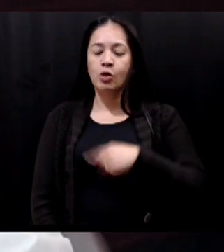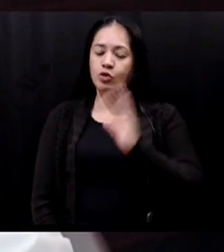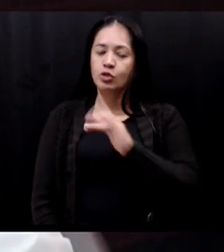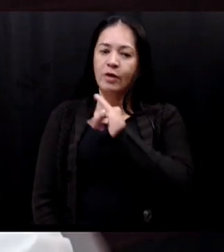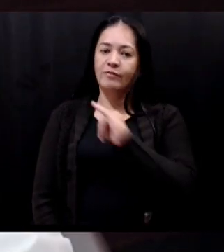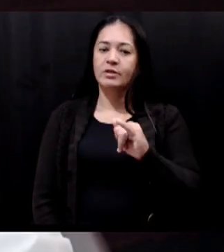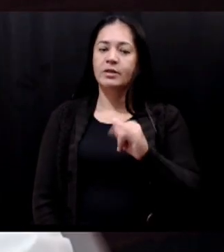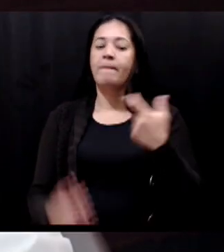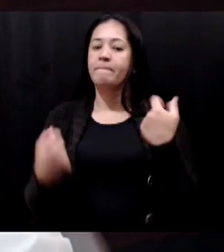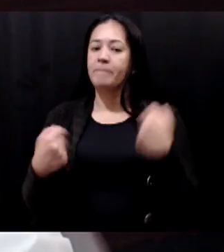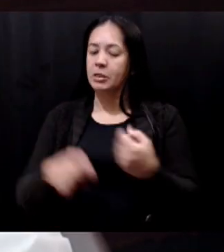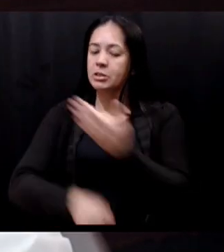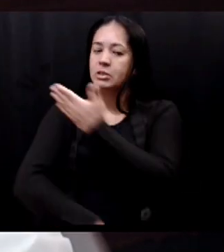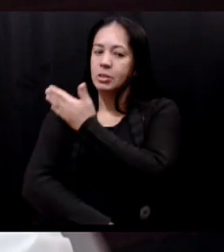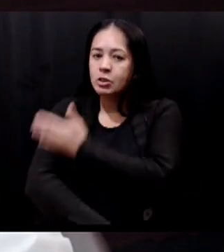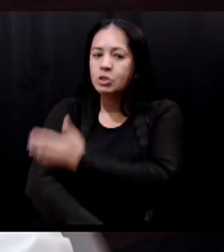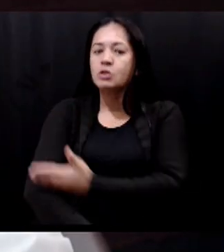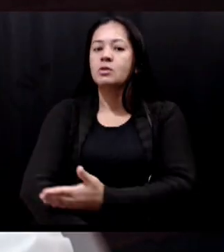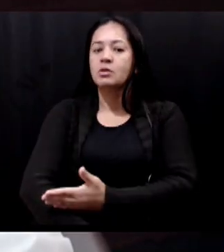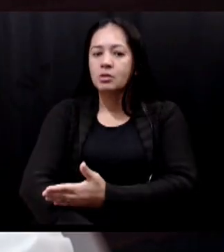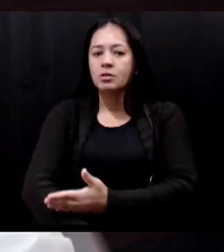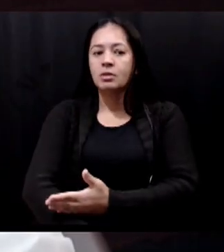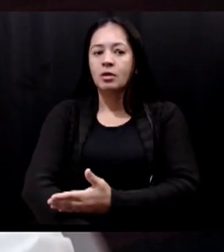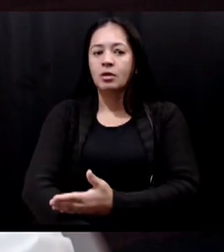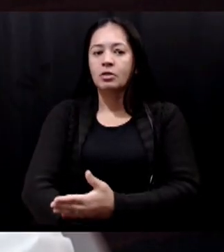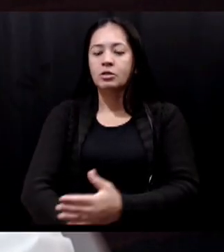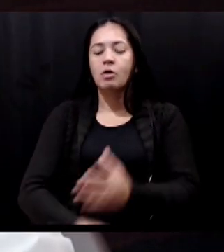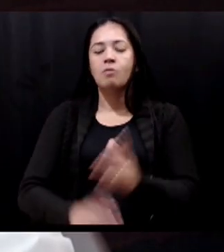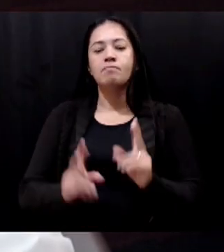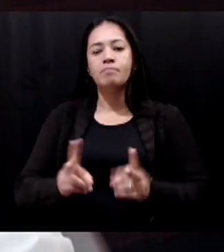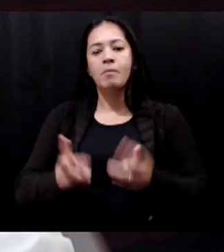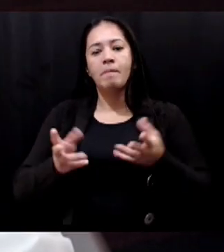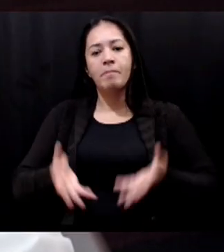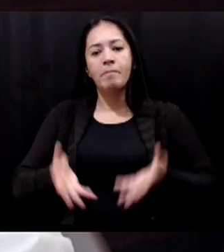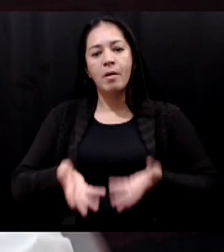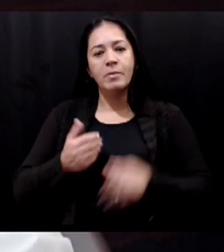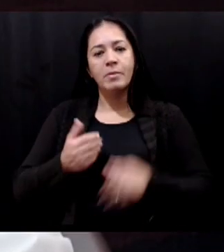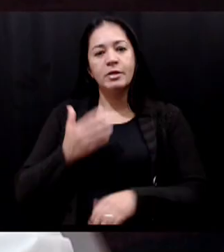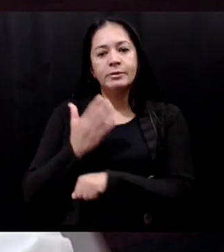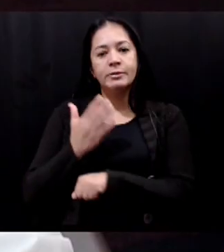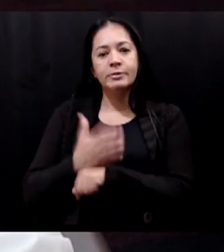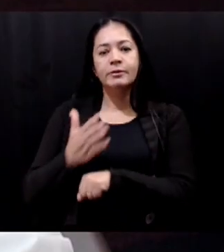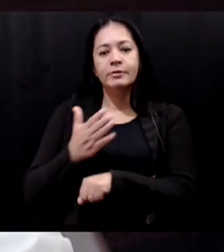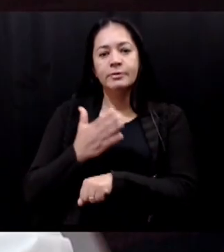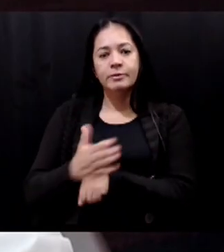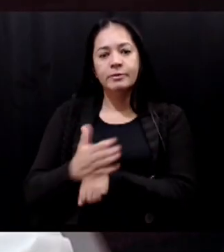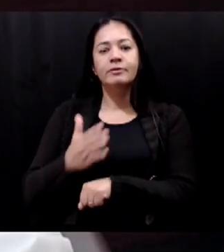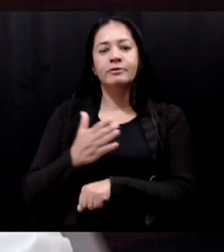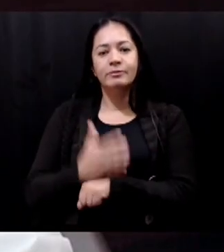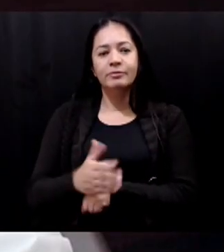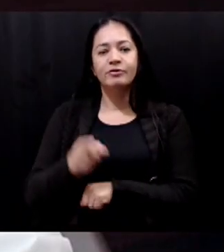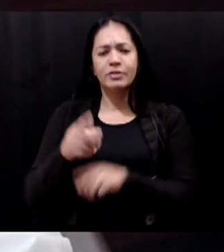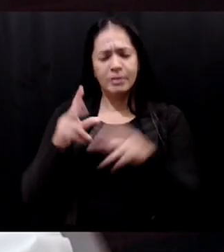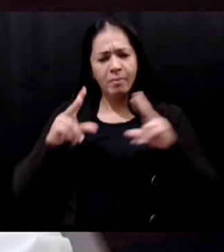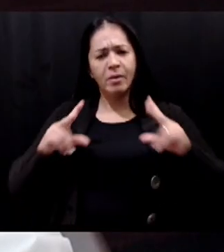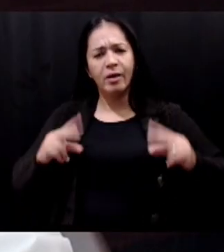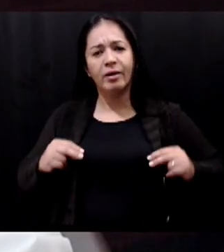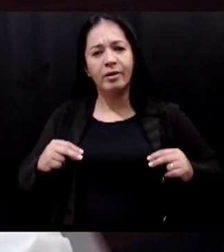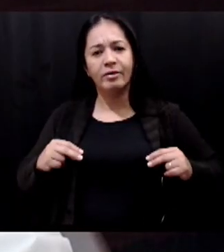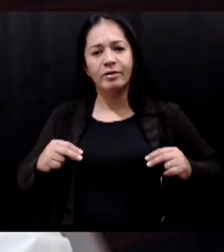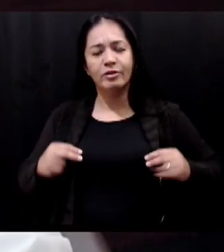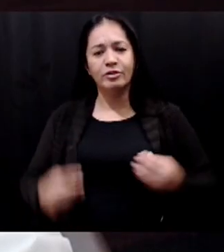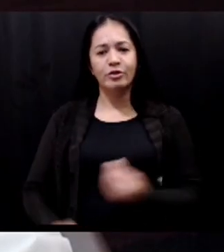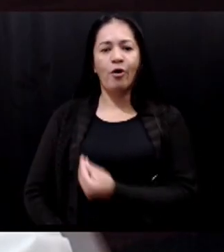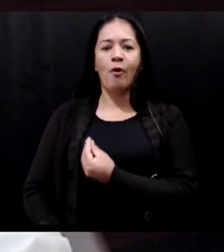isso exige constância, né? E você merece ter uma vida saudável,